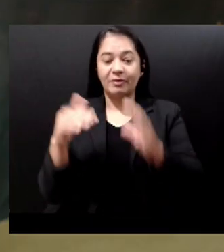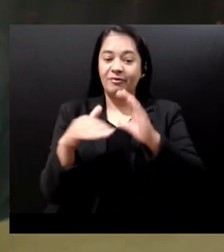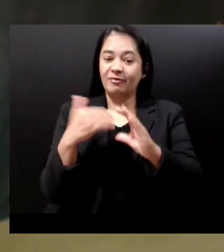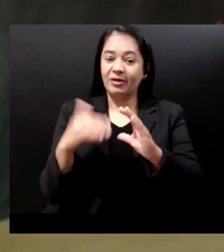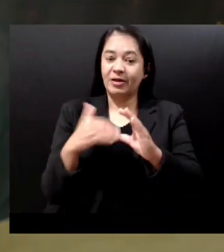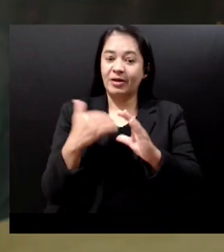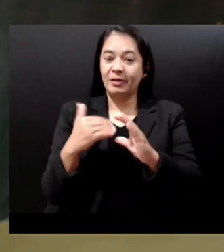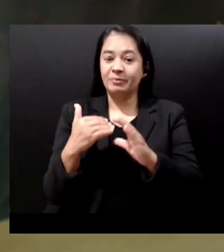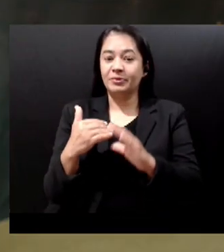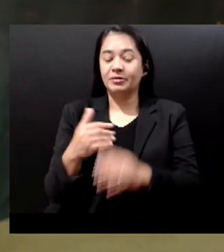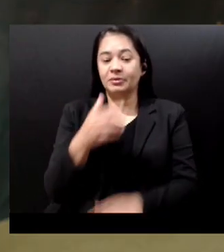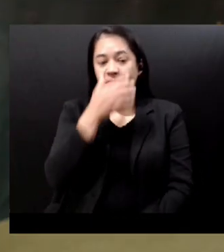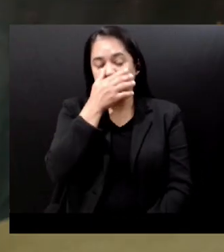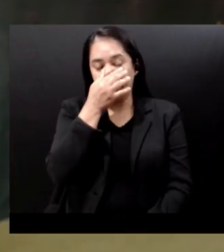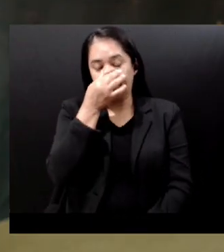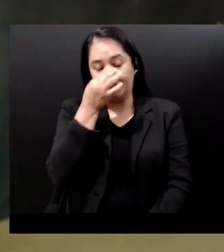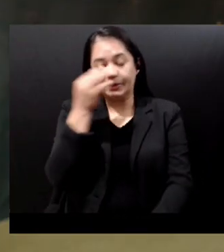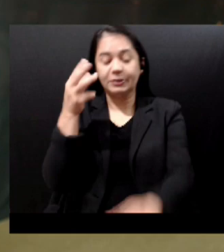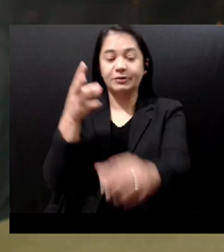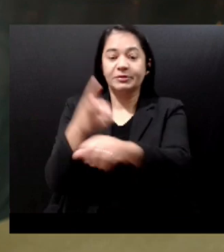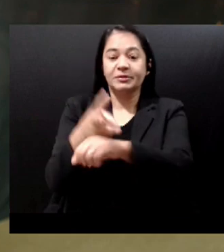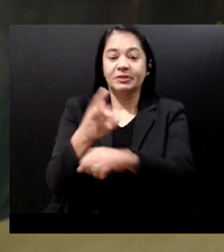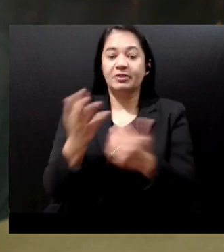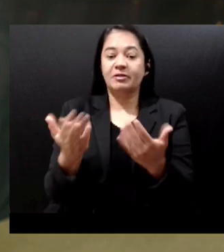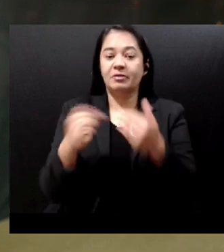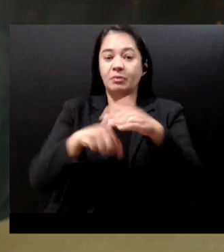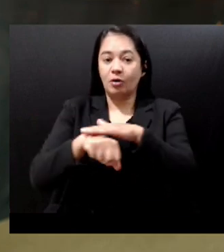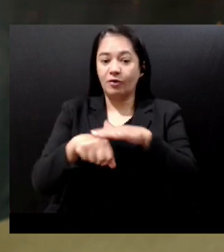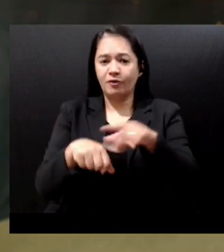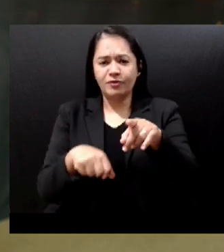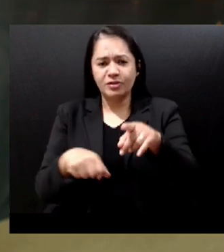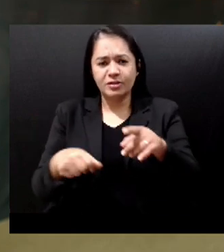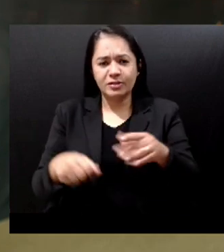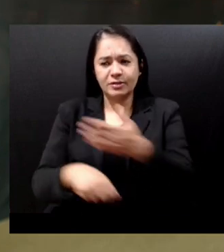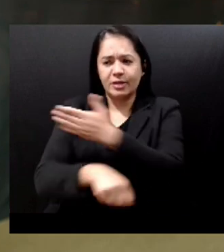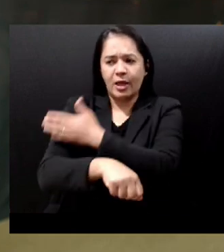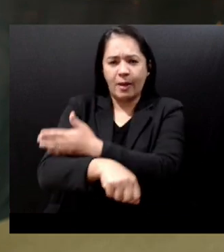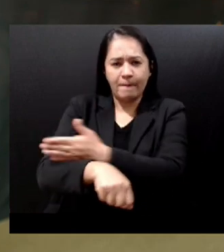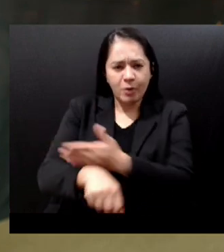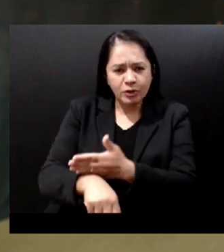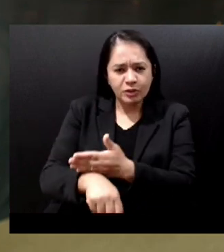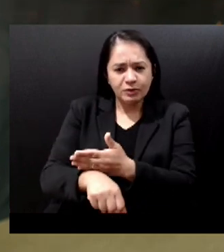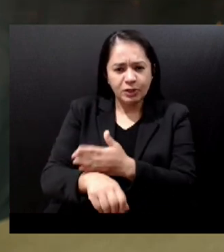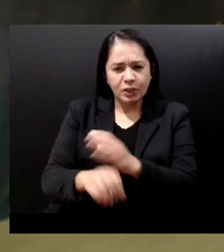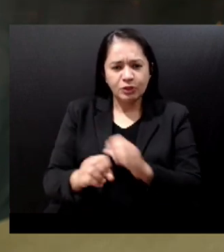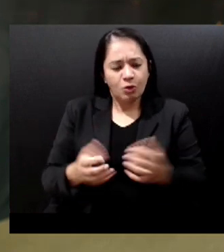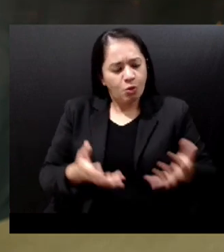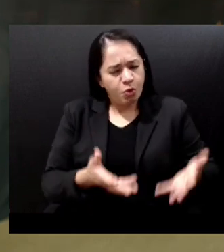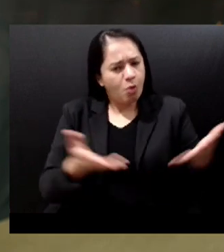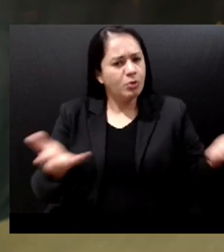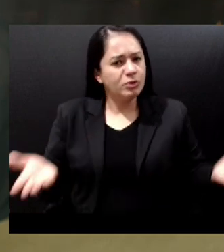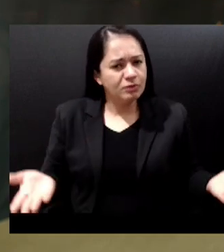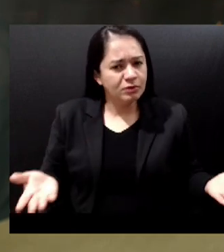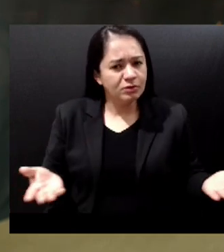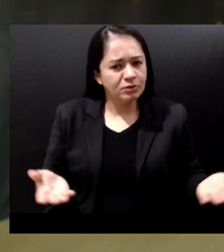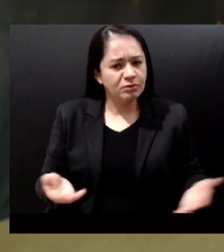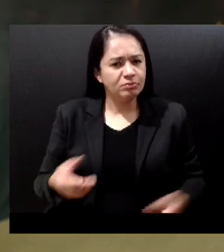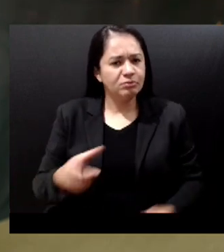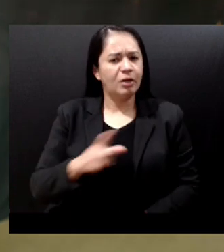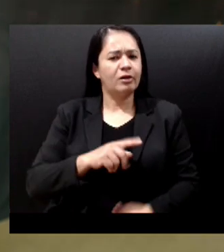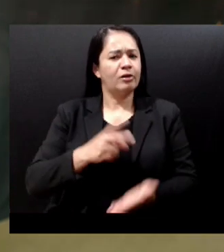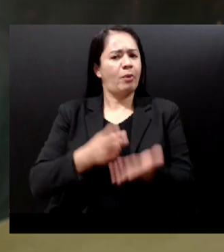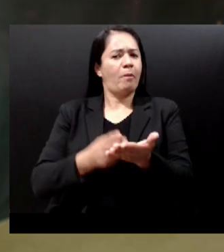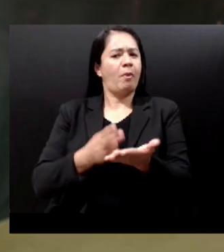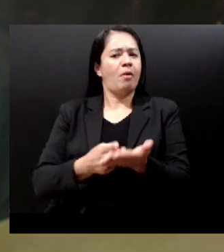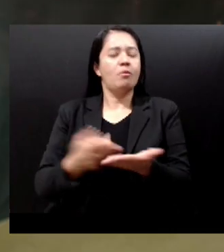sua mensagem, vai conversando com a gente. Você é motivado ou disciplinado? Você acorda todos os dias motivado? Será que existe isso mesmo? E qual é o nível da